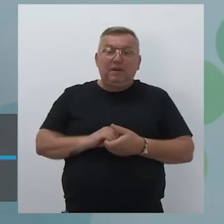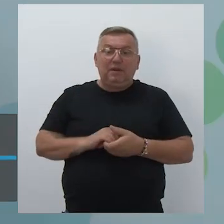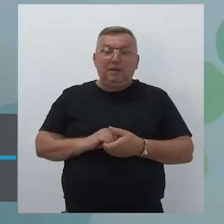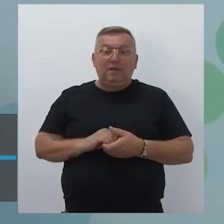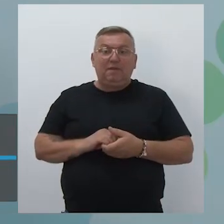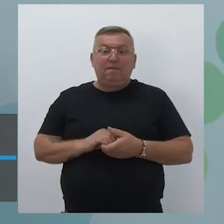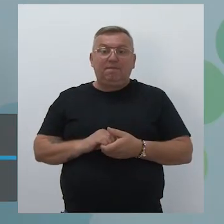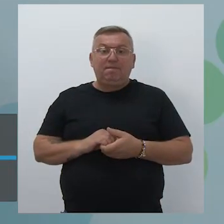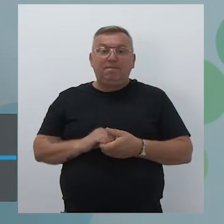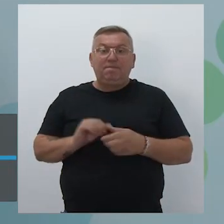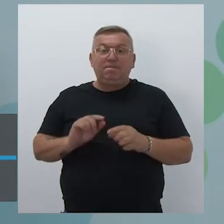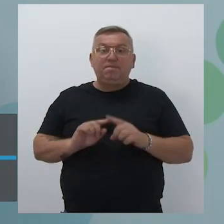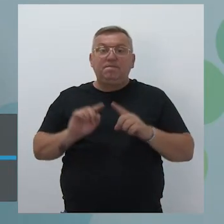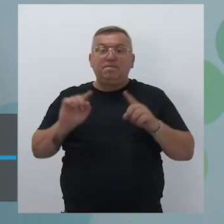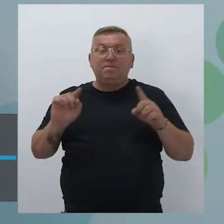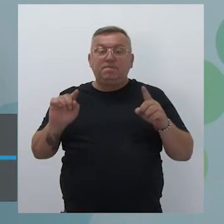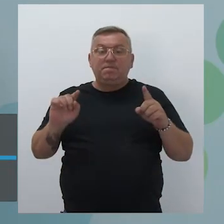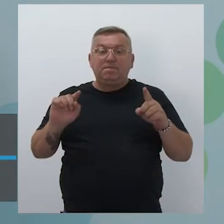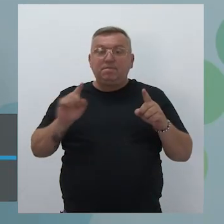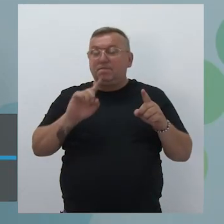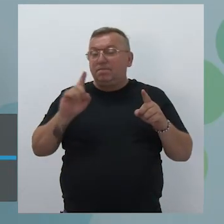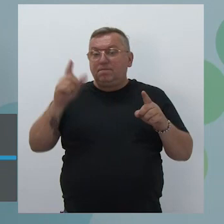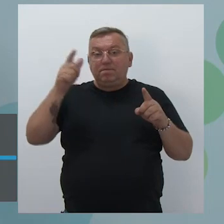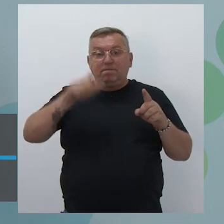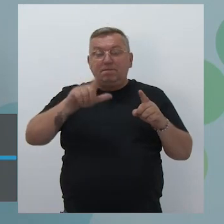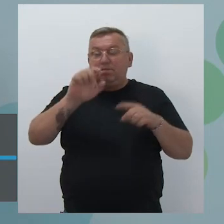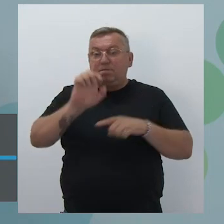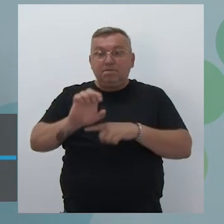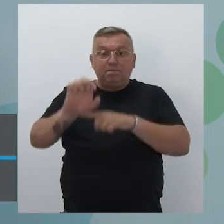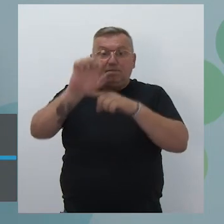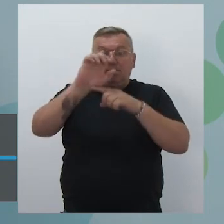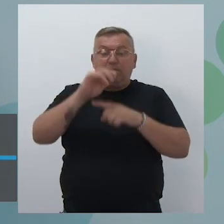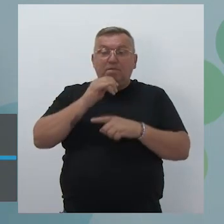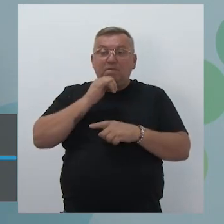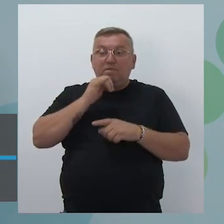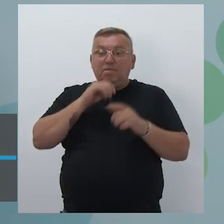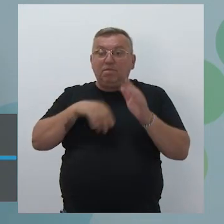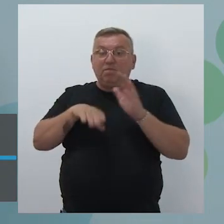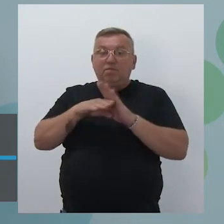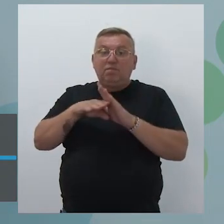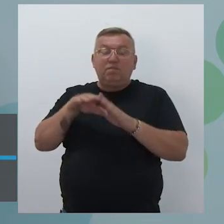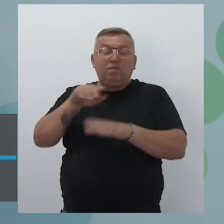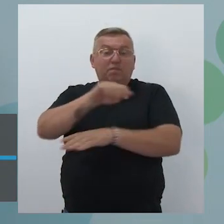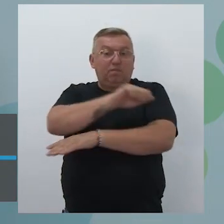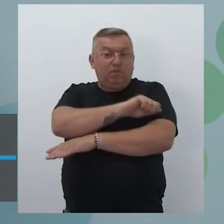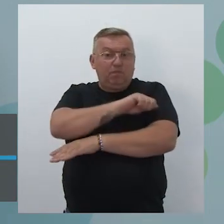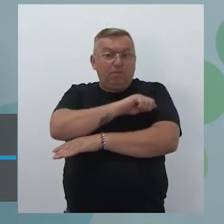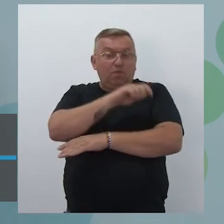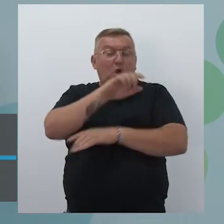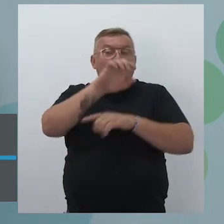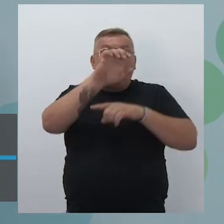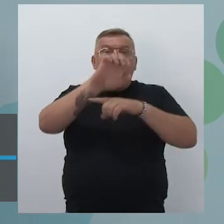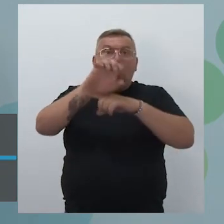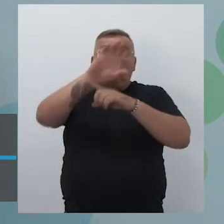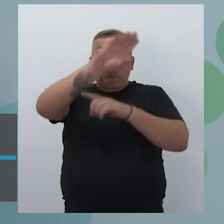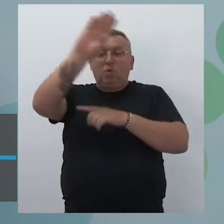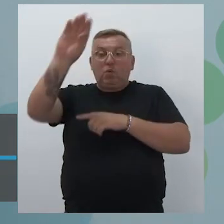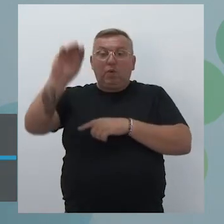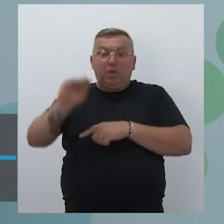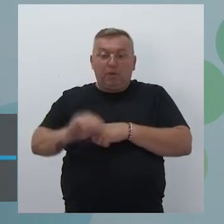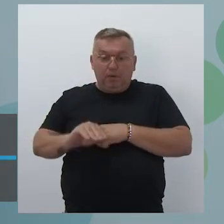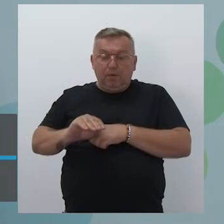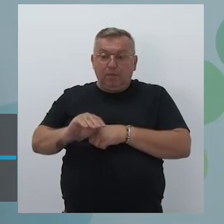é? Mas ele não é para os outros estados. Vamos supor que chegue um estudante de outro estado